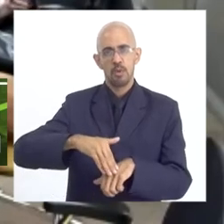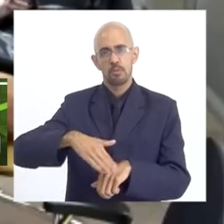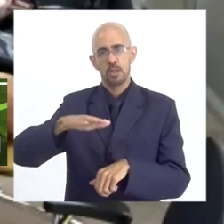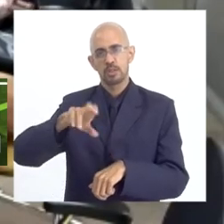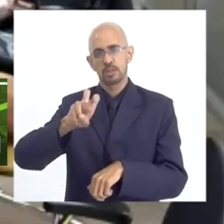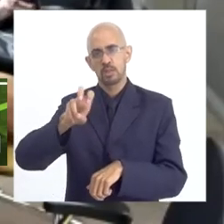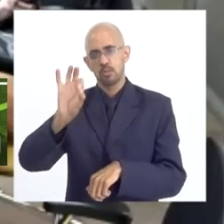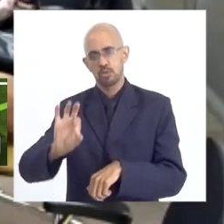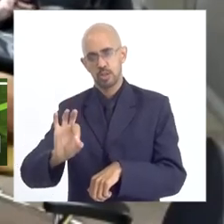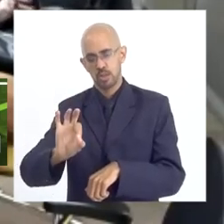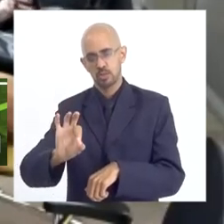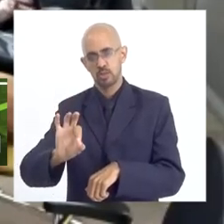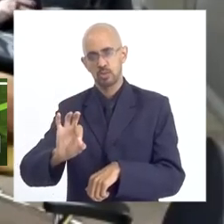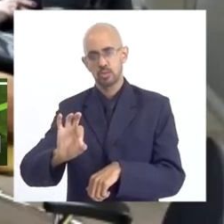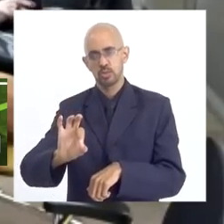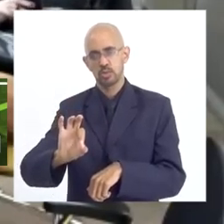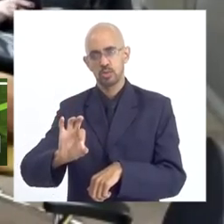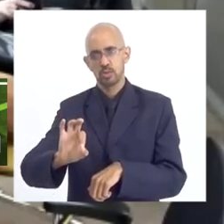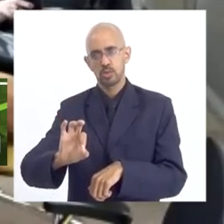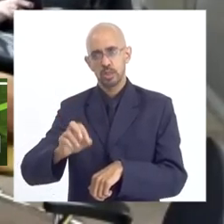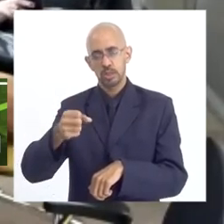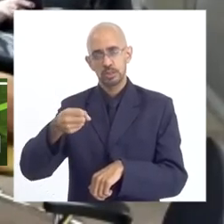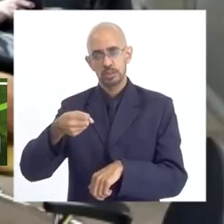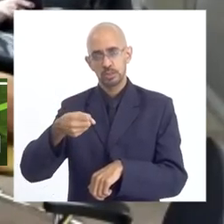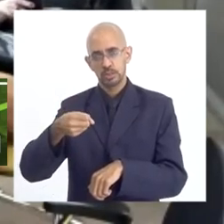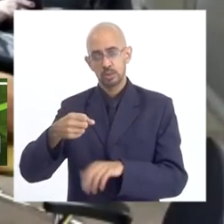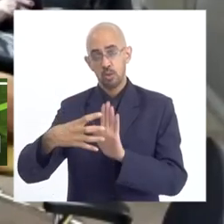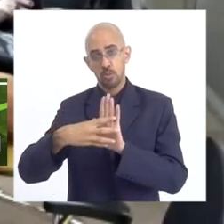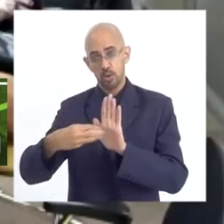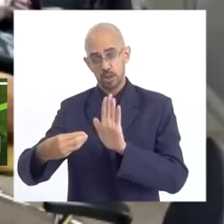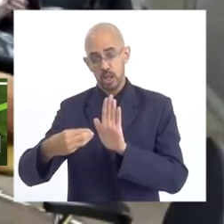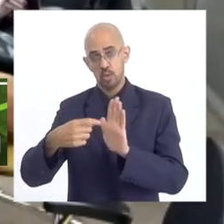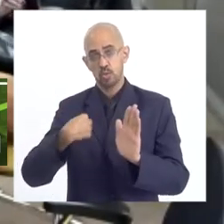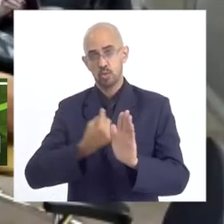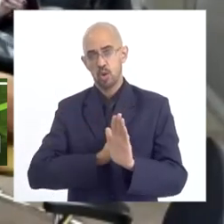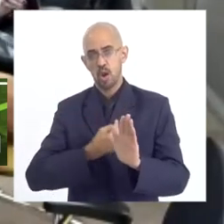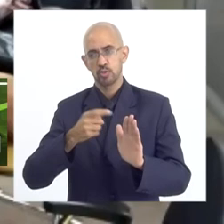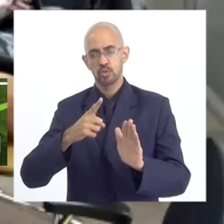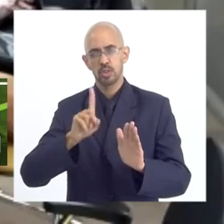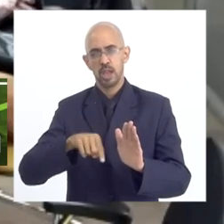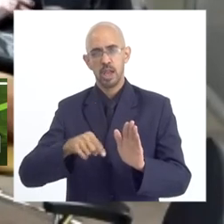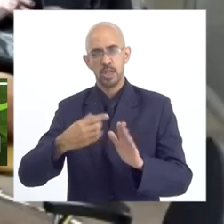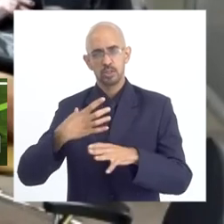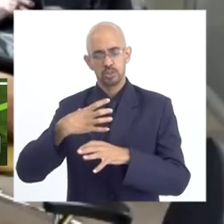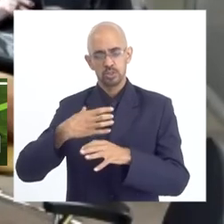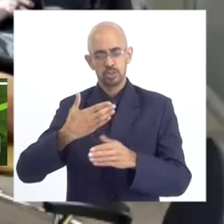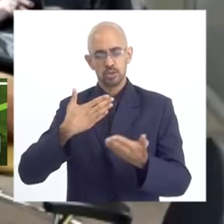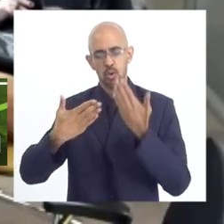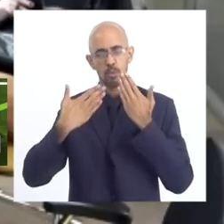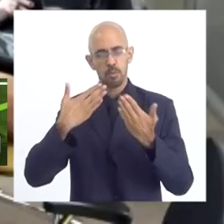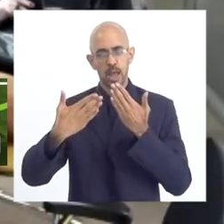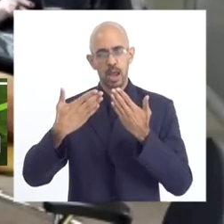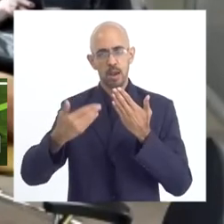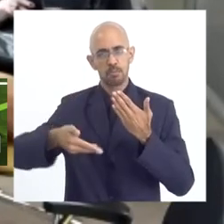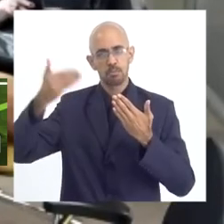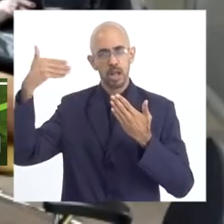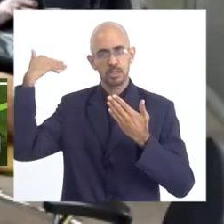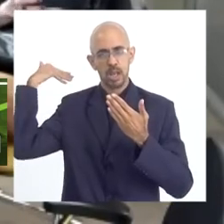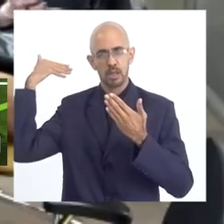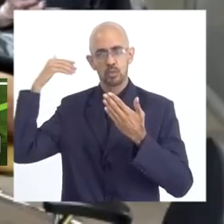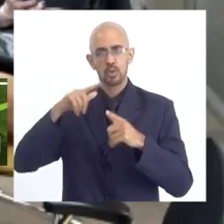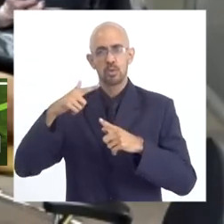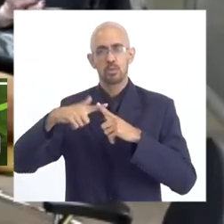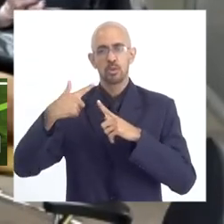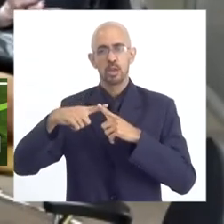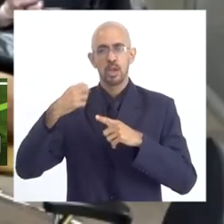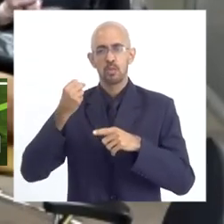5%. O modelo que a gente tem adotado é um modelo de regressão, porque, sobretudo quando a gente tem